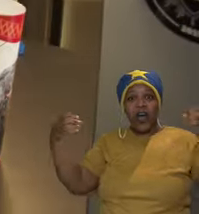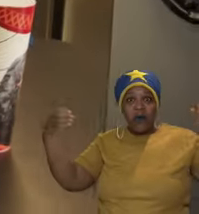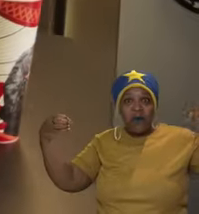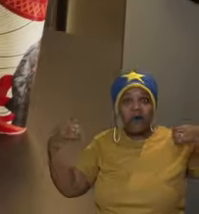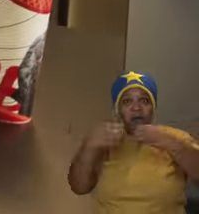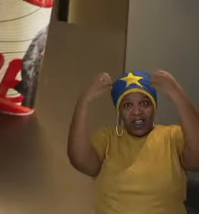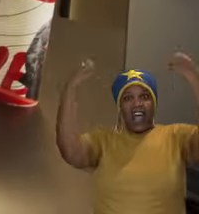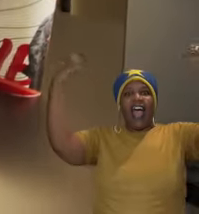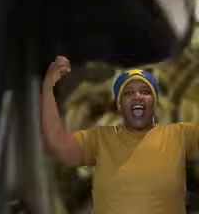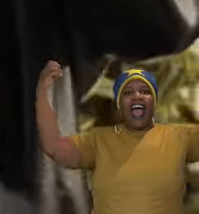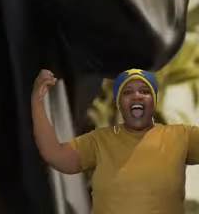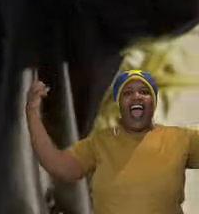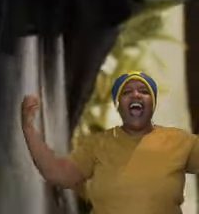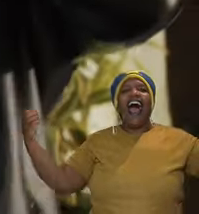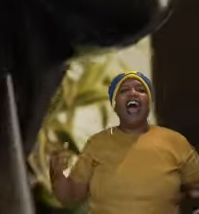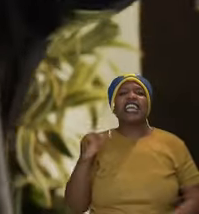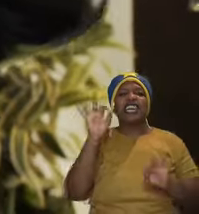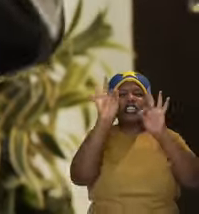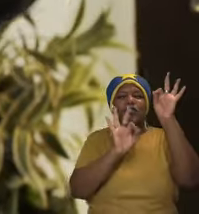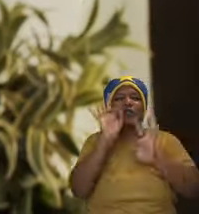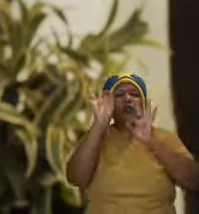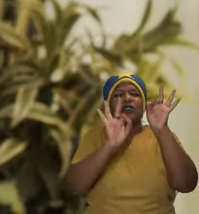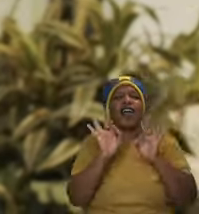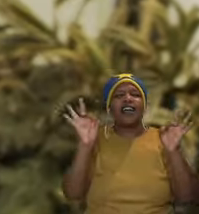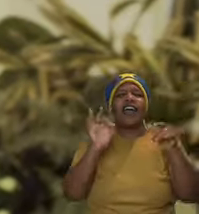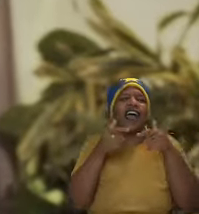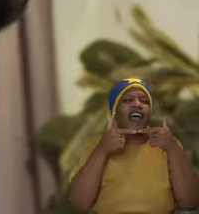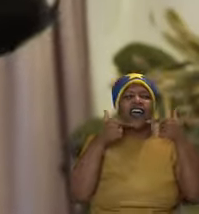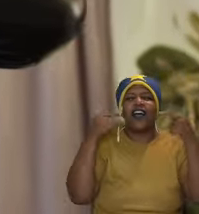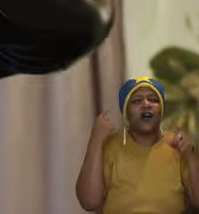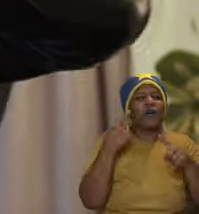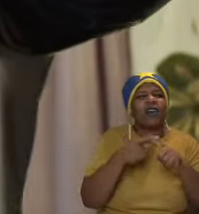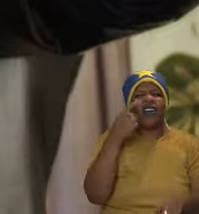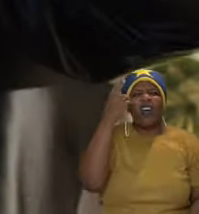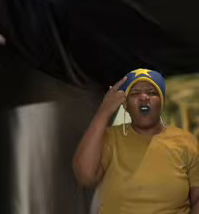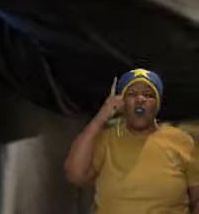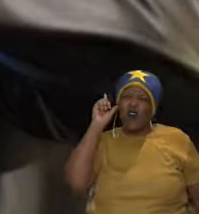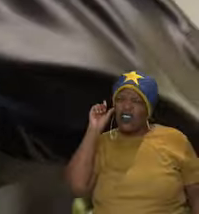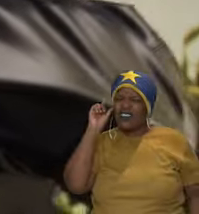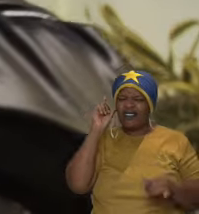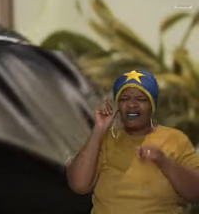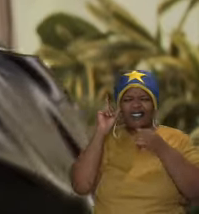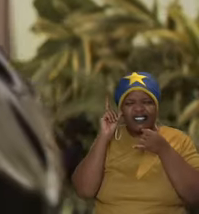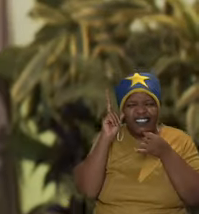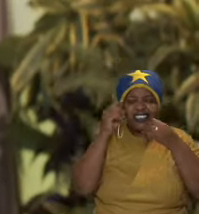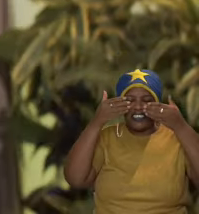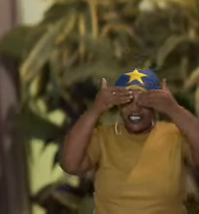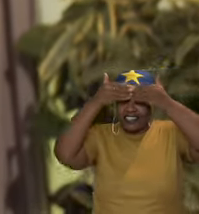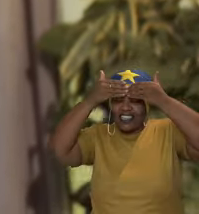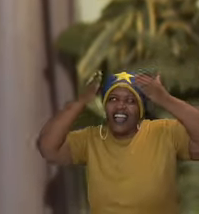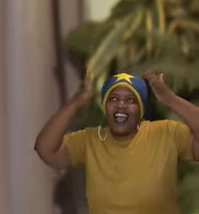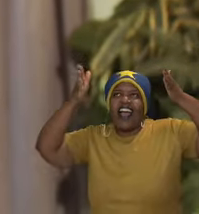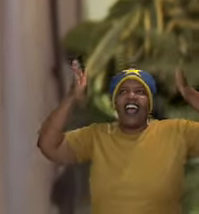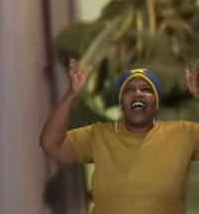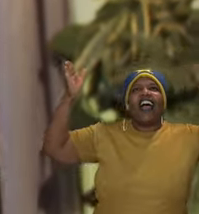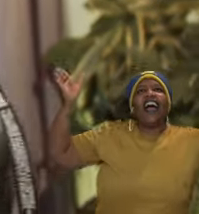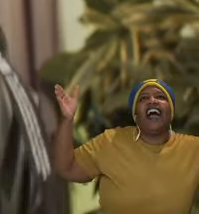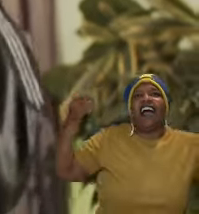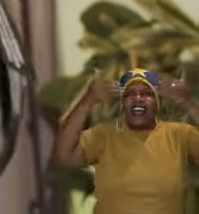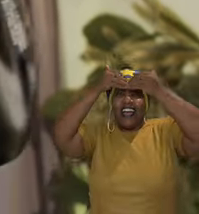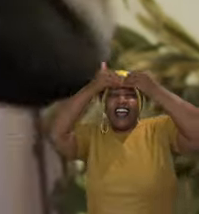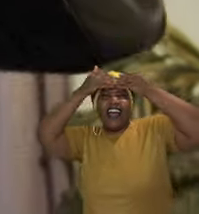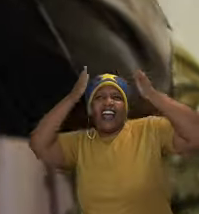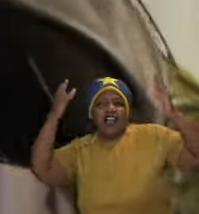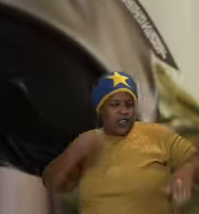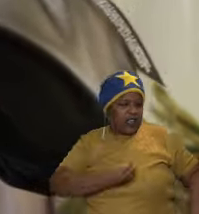nós existe. Preparado pra sorrir agora, caralho, porque ontem foi triste. Pensamento abre porta pra vida. Pensamento abre porta